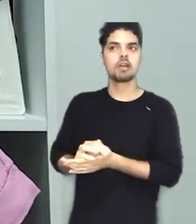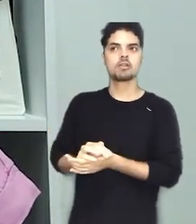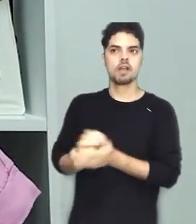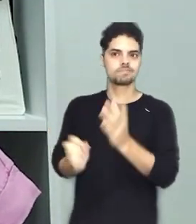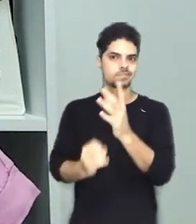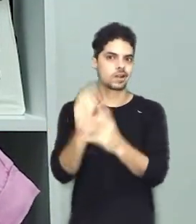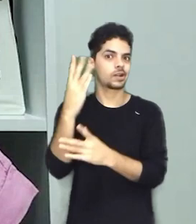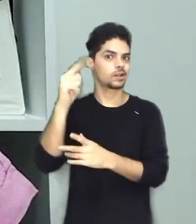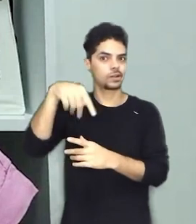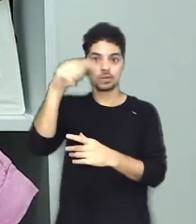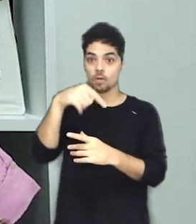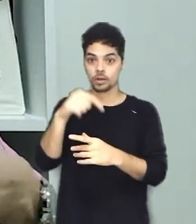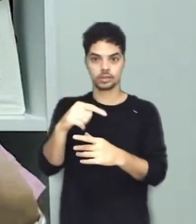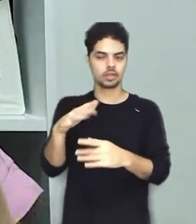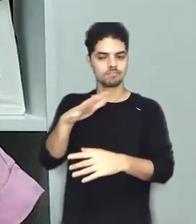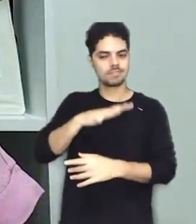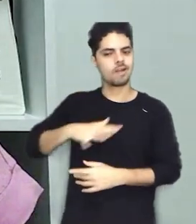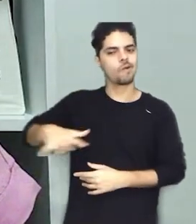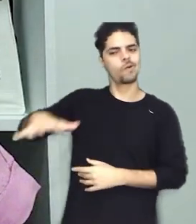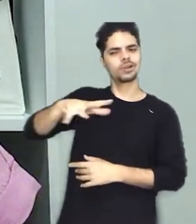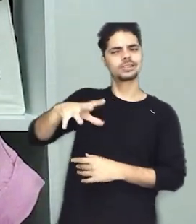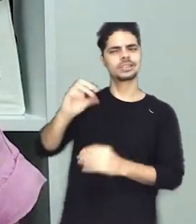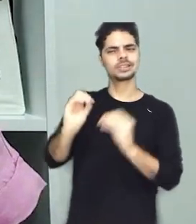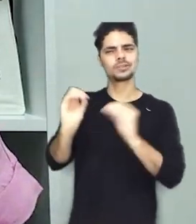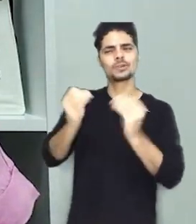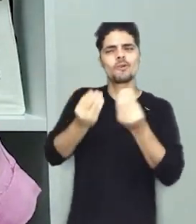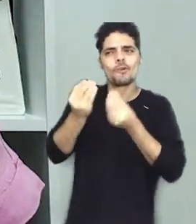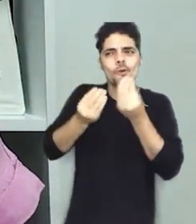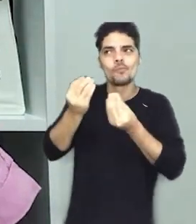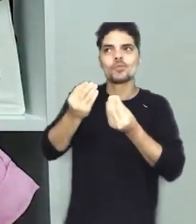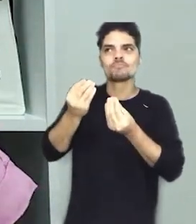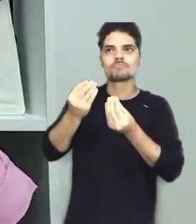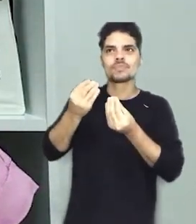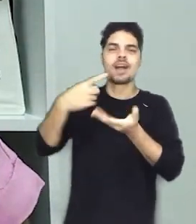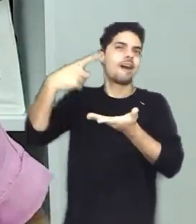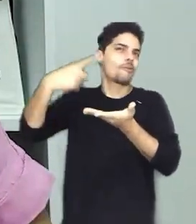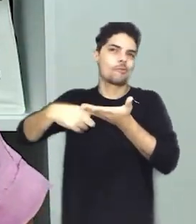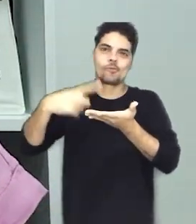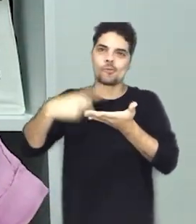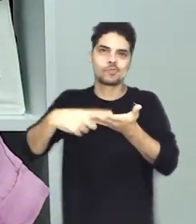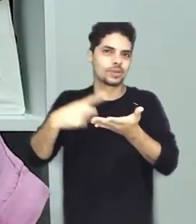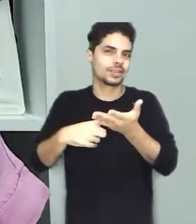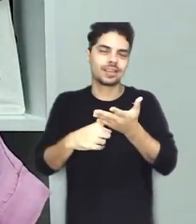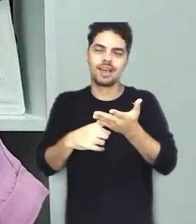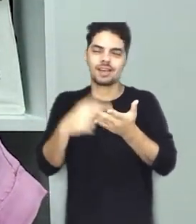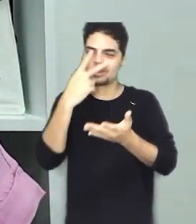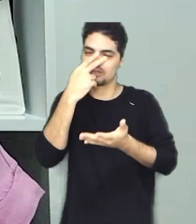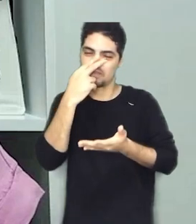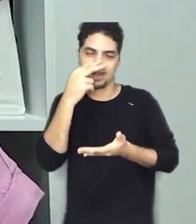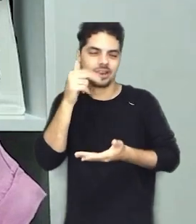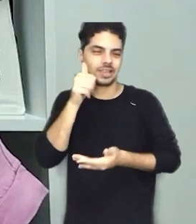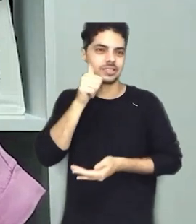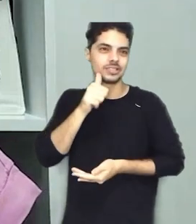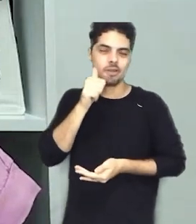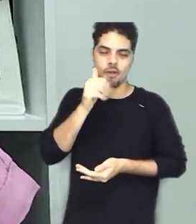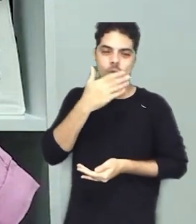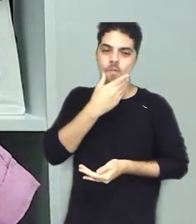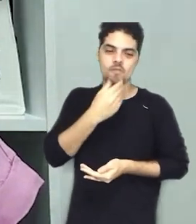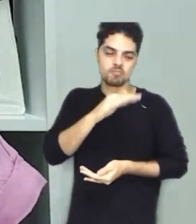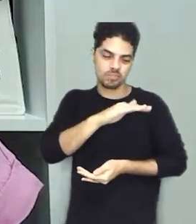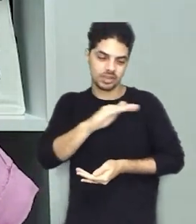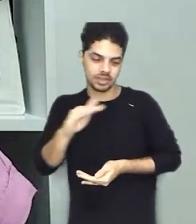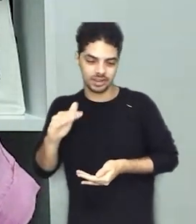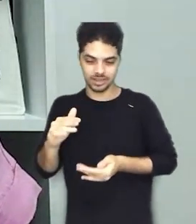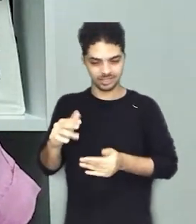narrativa de que o Brasil independente foi uma evolução natural da colônia como uma criança que se tornou